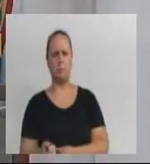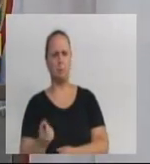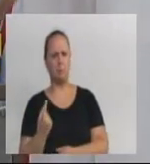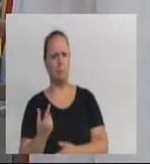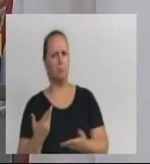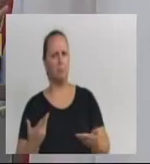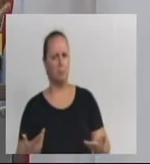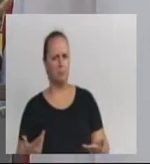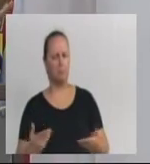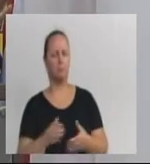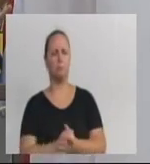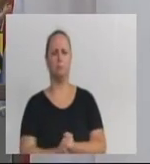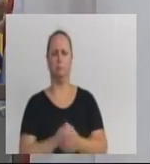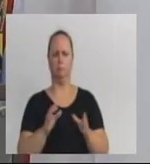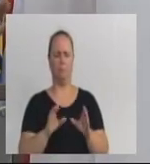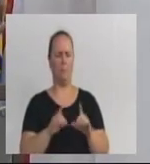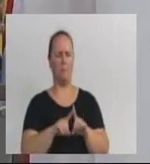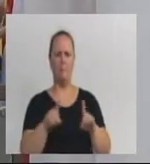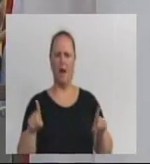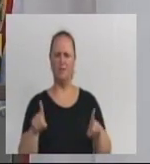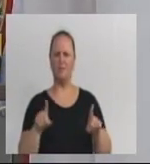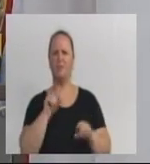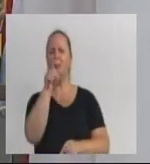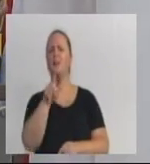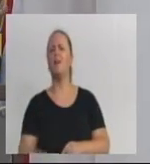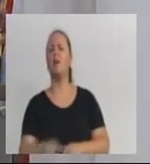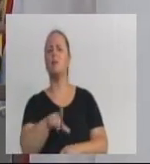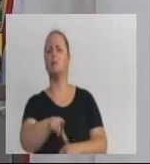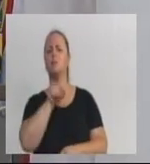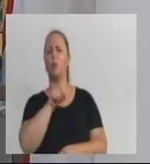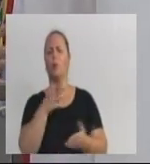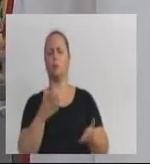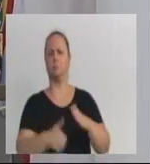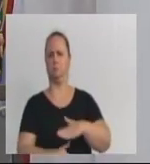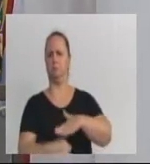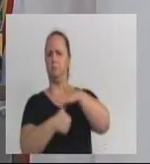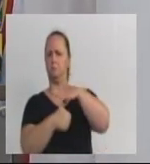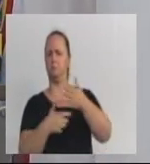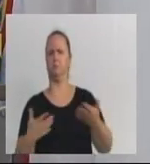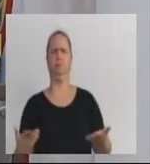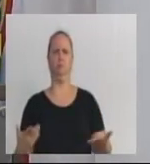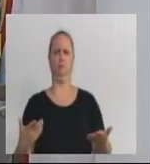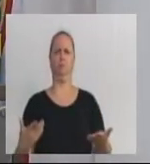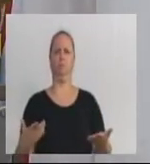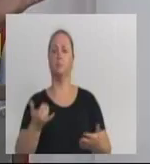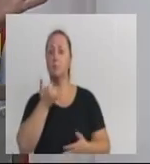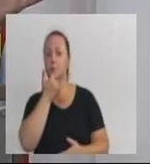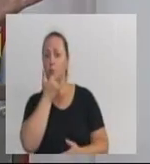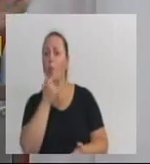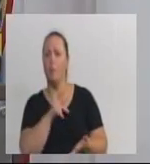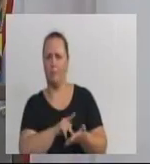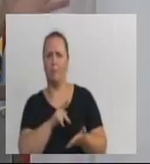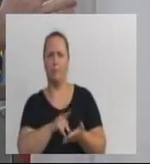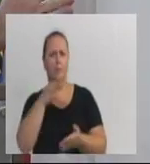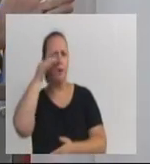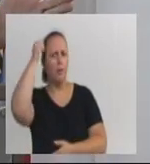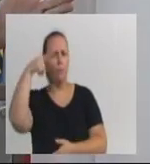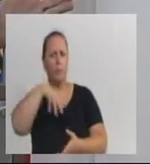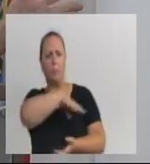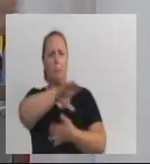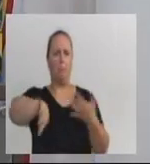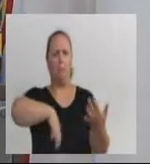praticamente nomeia é o reitor. Quer dizer, aquilo virou, literalmente, né, uma bagunça. Ninguém